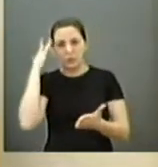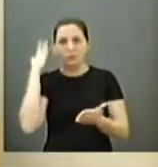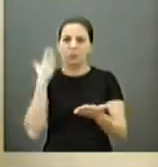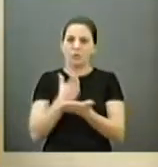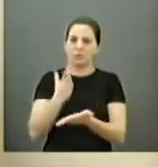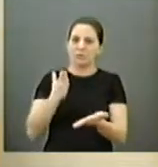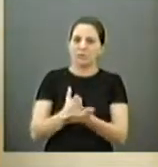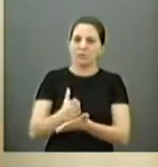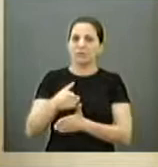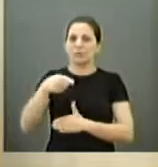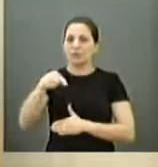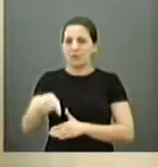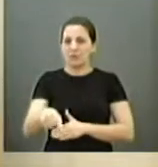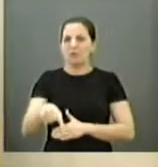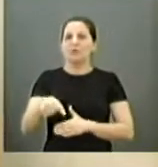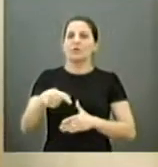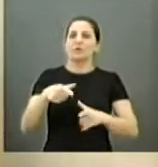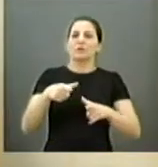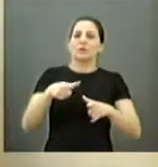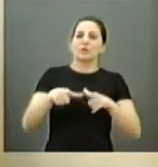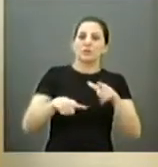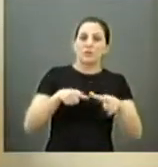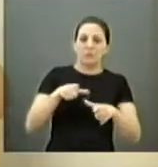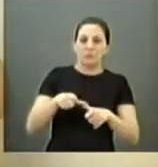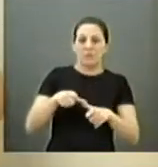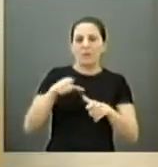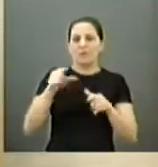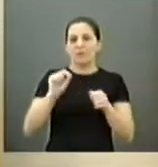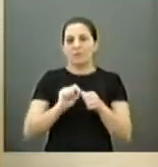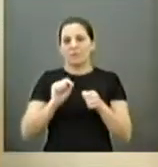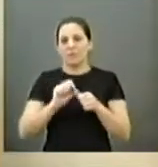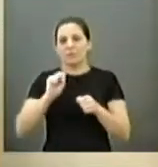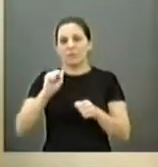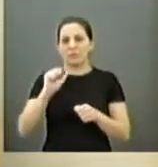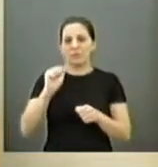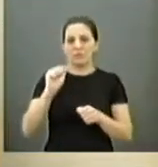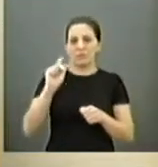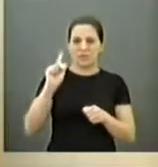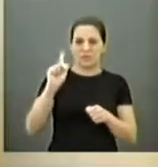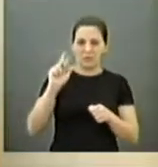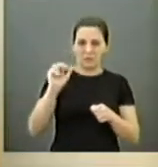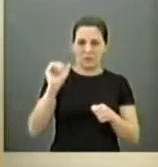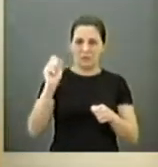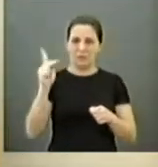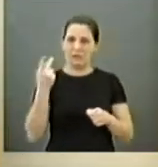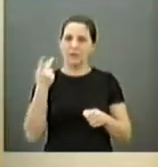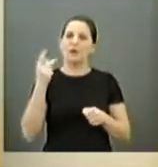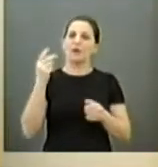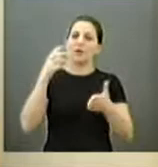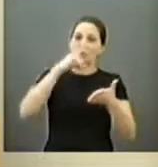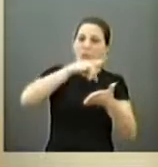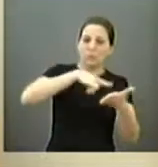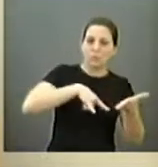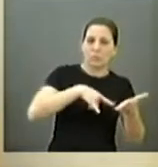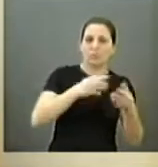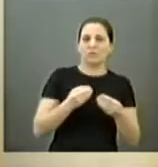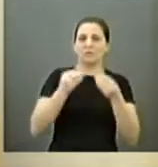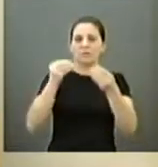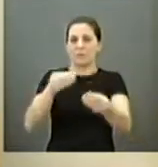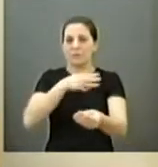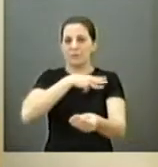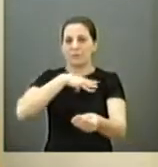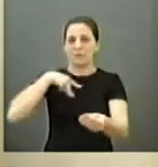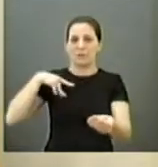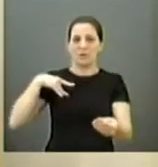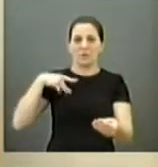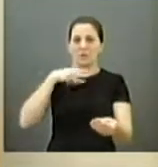de reabilitação aqui em Araraquara do Sara, que receberam um documento, que é a Carta SUS, que é um documento que o Ministério da Saúde